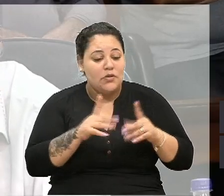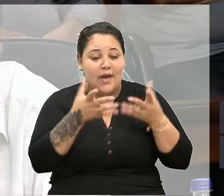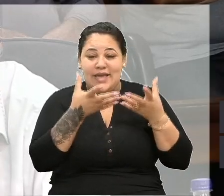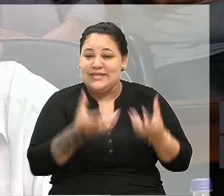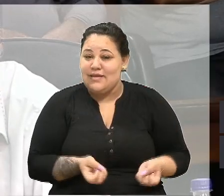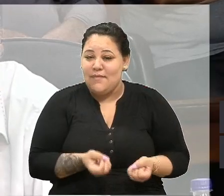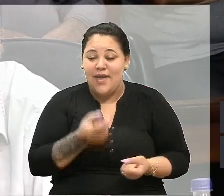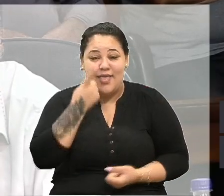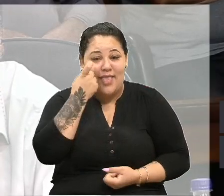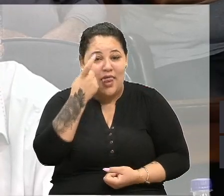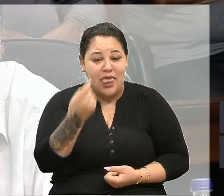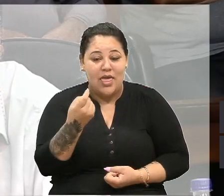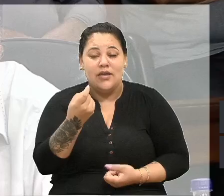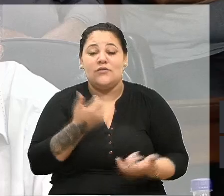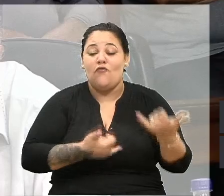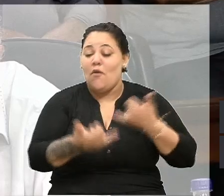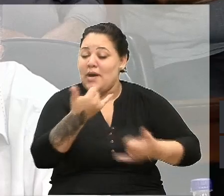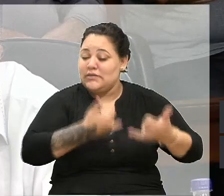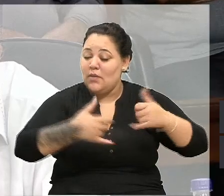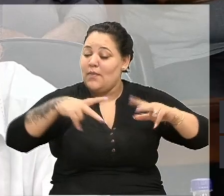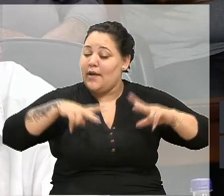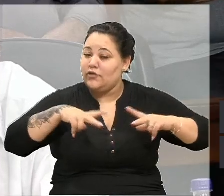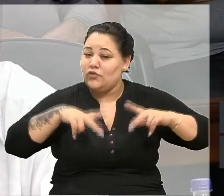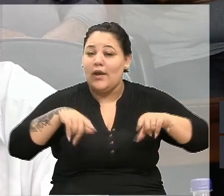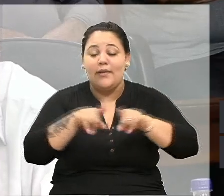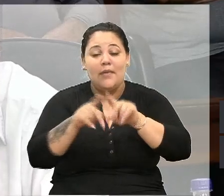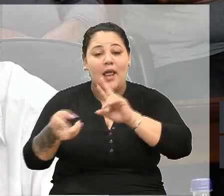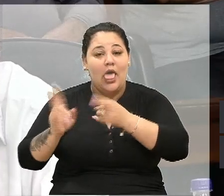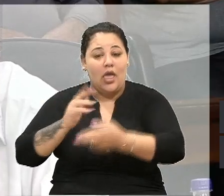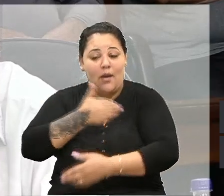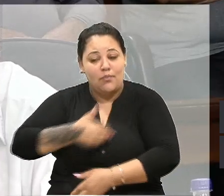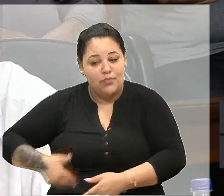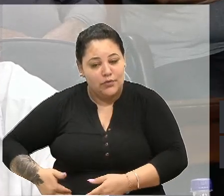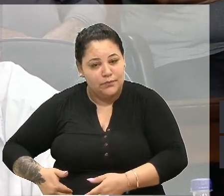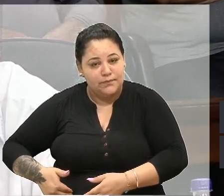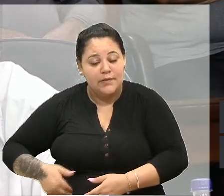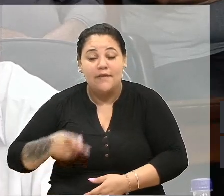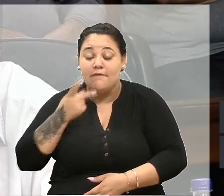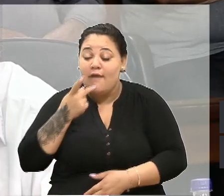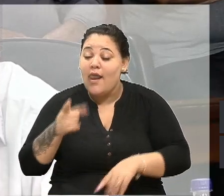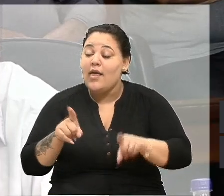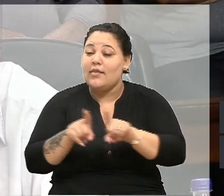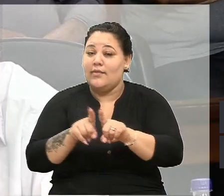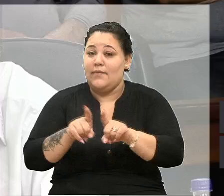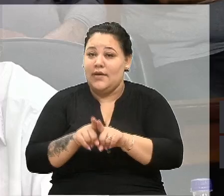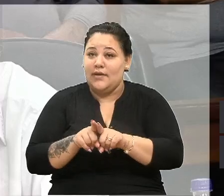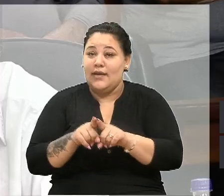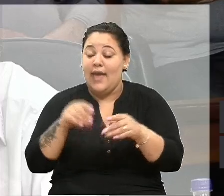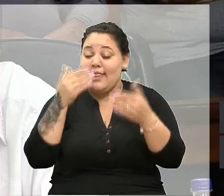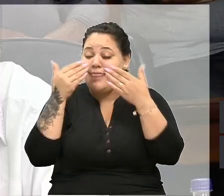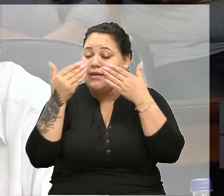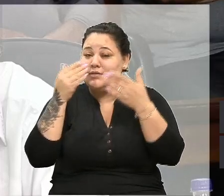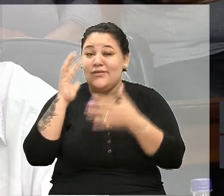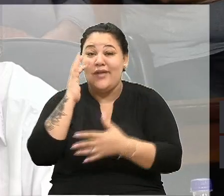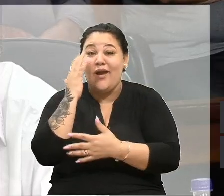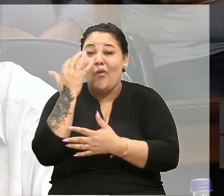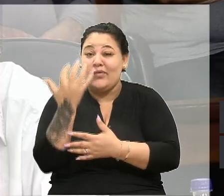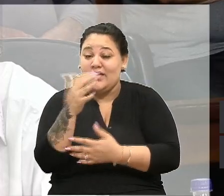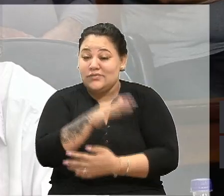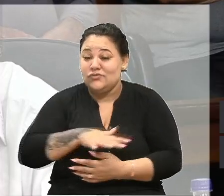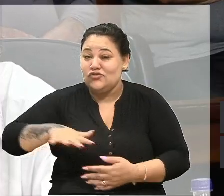interesse particular ou coletivo a respeito do poder público. Alega ainda que, considerando o atual cenário da educação pública